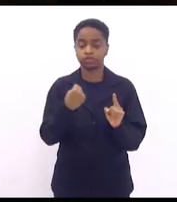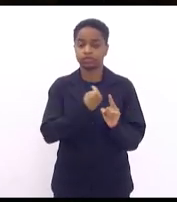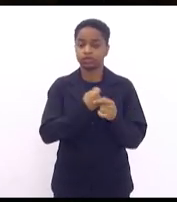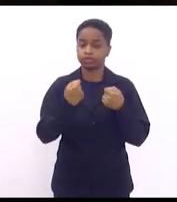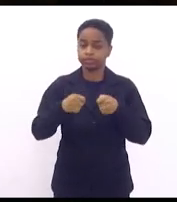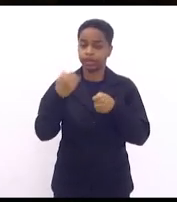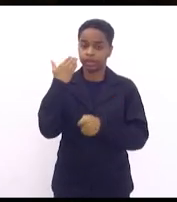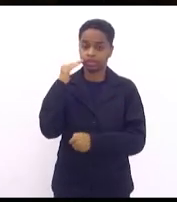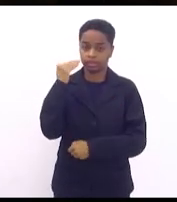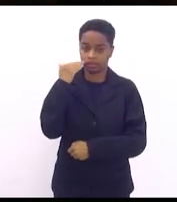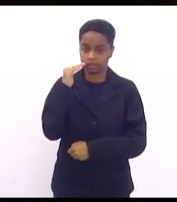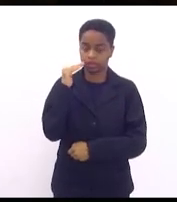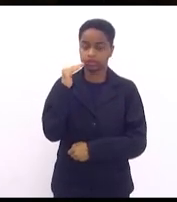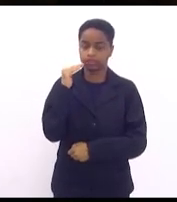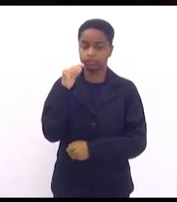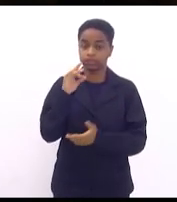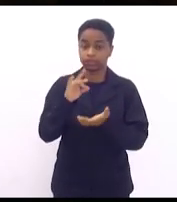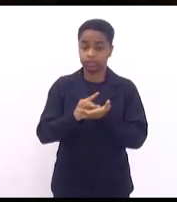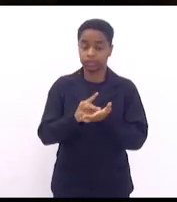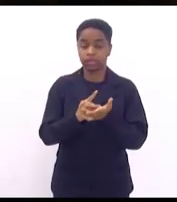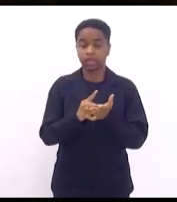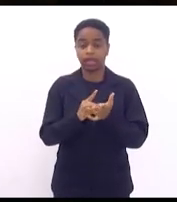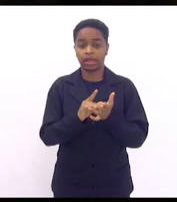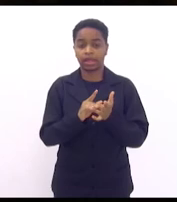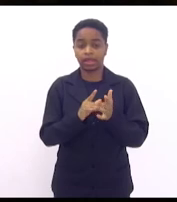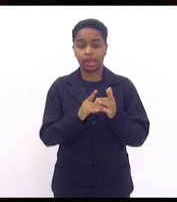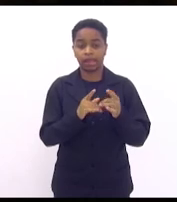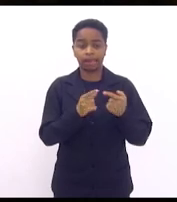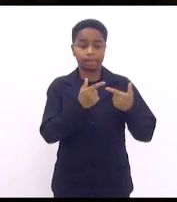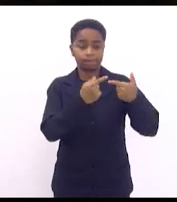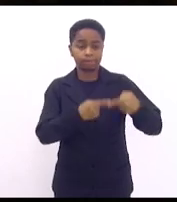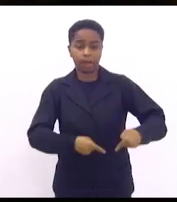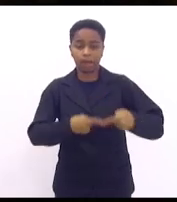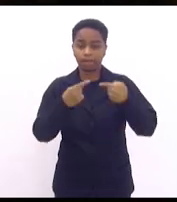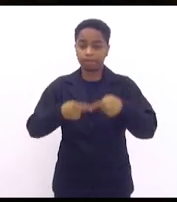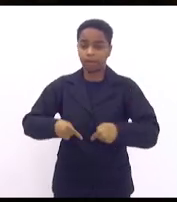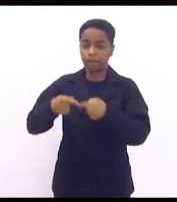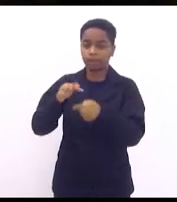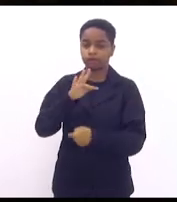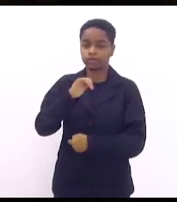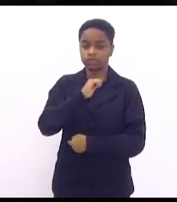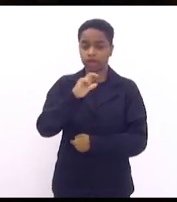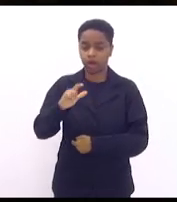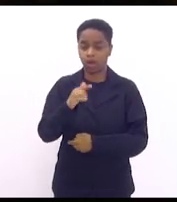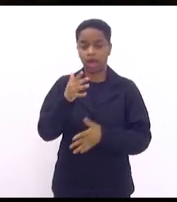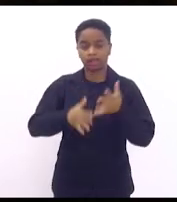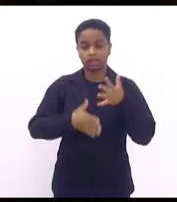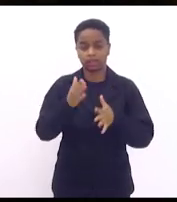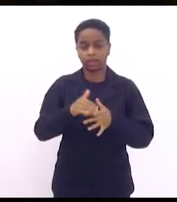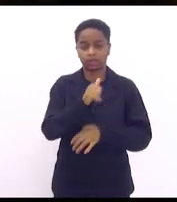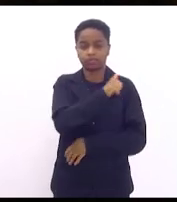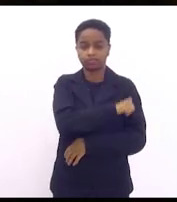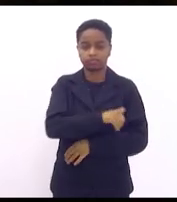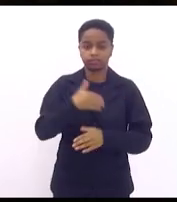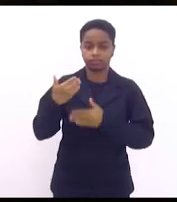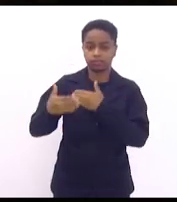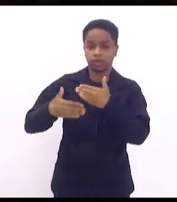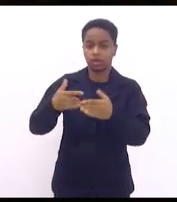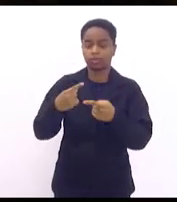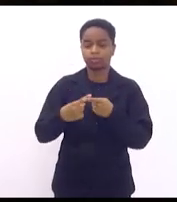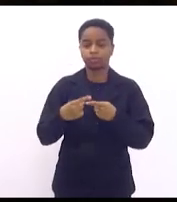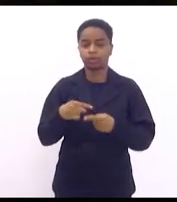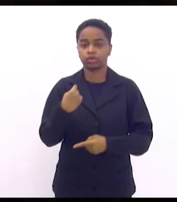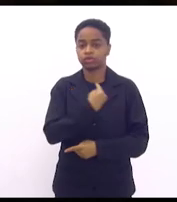que entender que a guerra fiscal atrapalha muito o Estado do Rio de Janeiro a se desenvolver, porque nós não